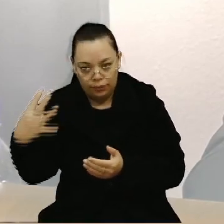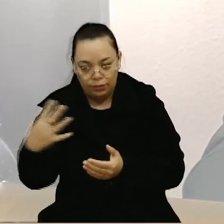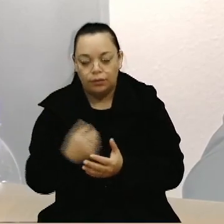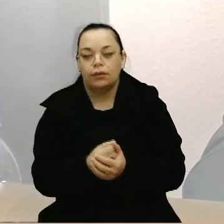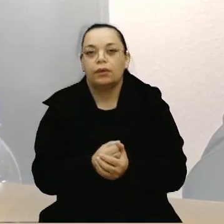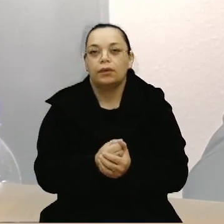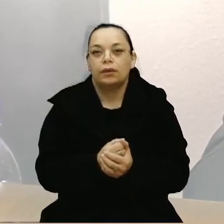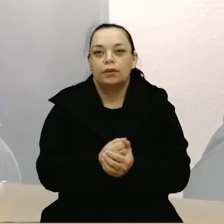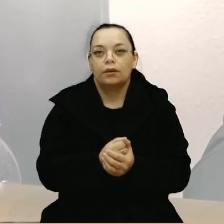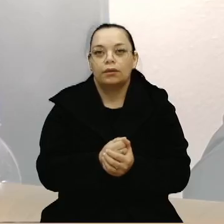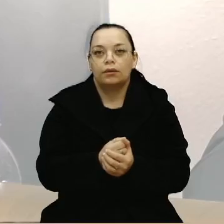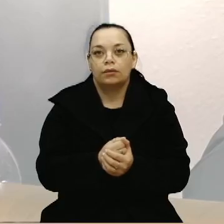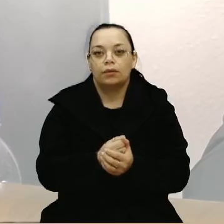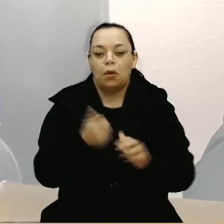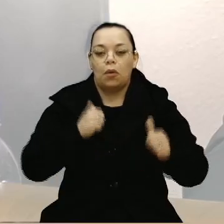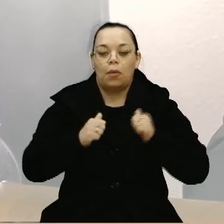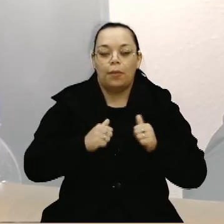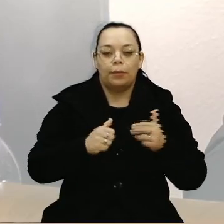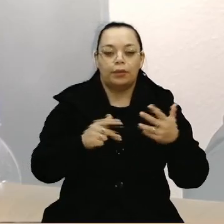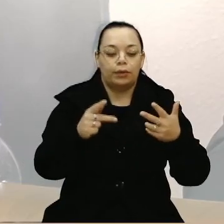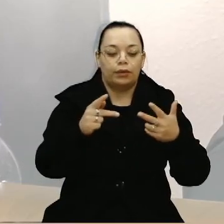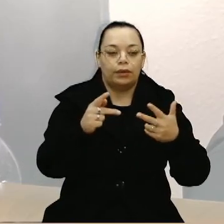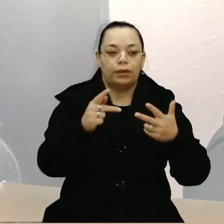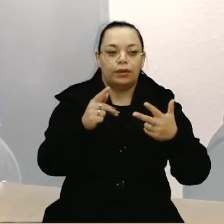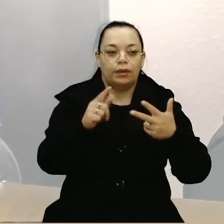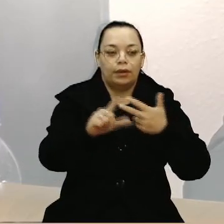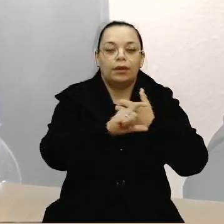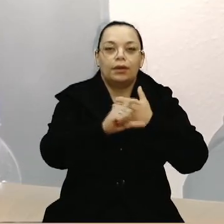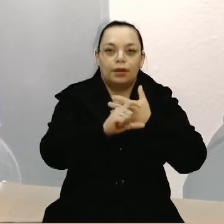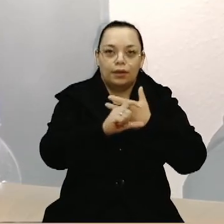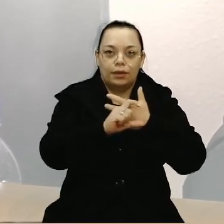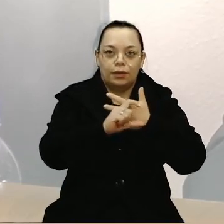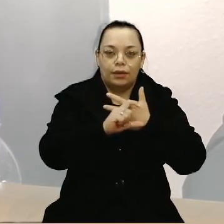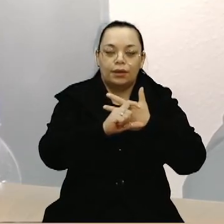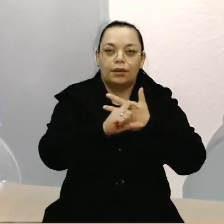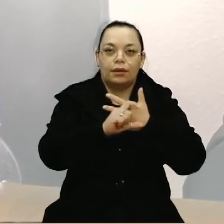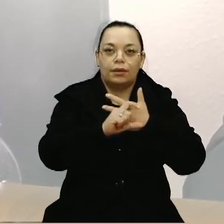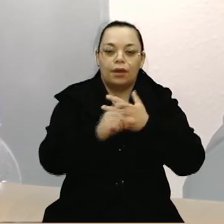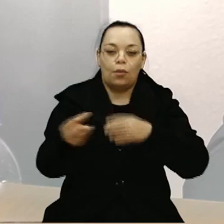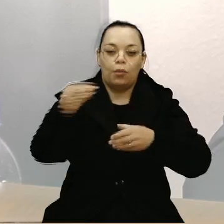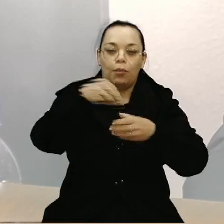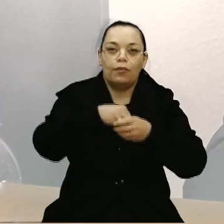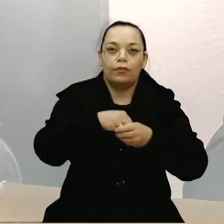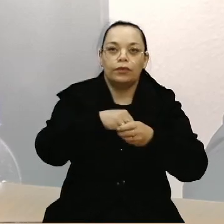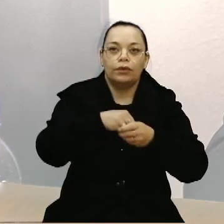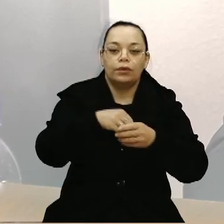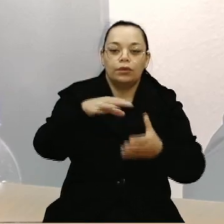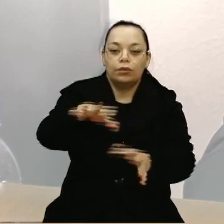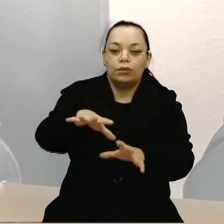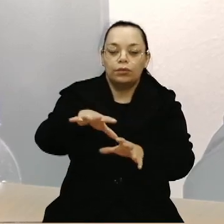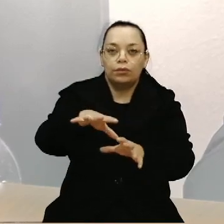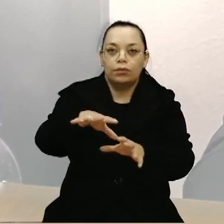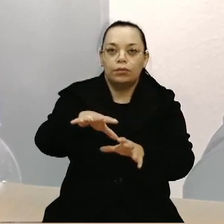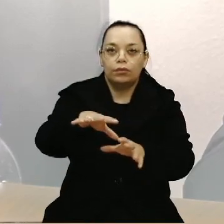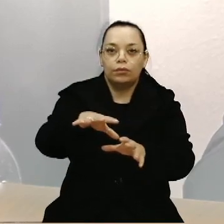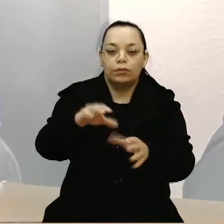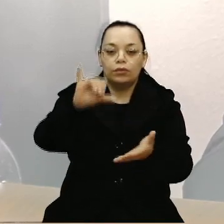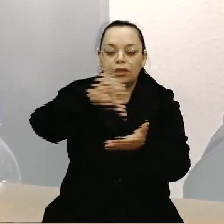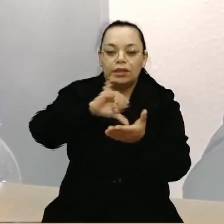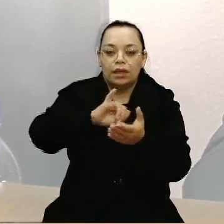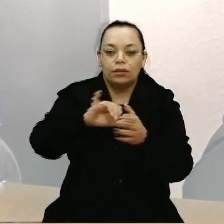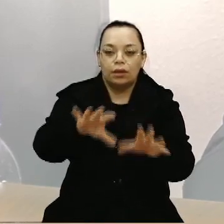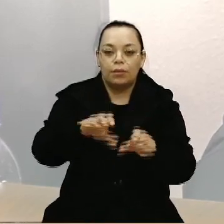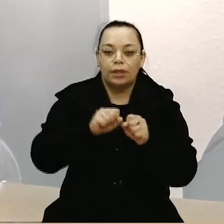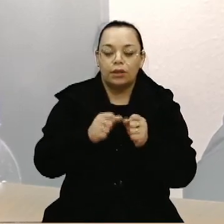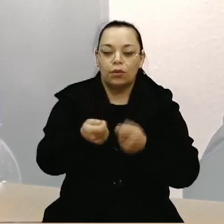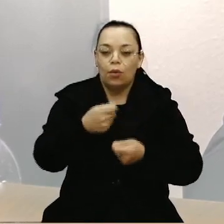126/2024, de autoria do Poder Executivo, que autoriza a implementação do Centro de Capacitação e